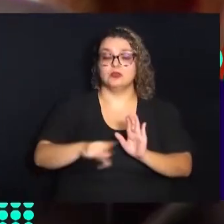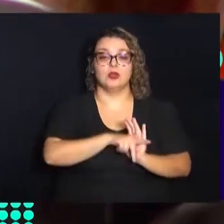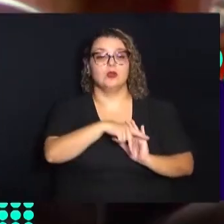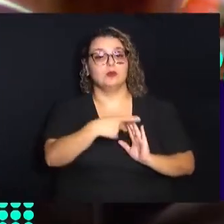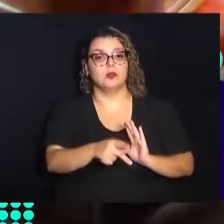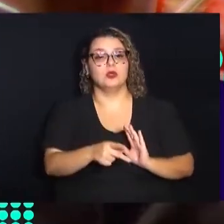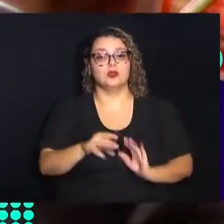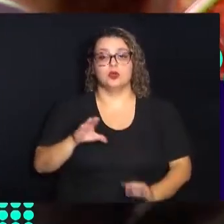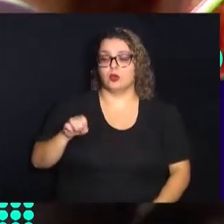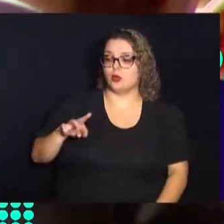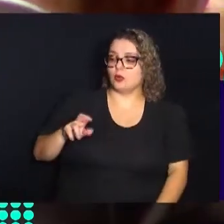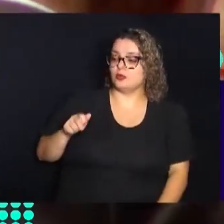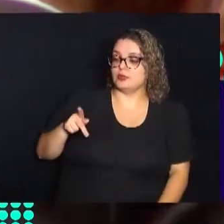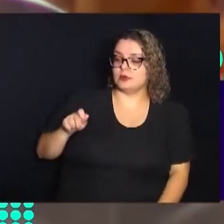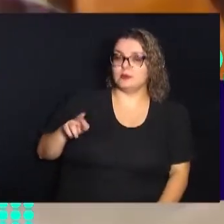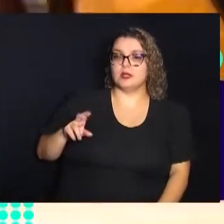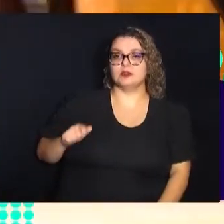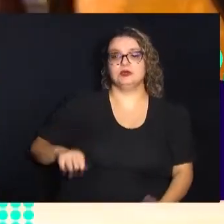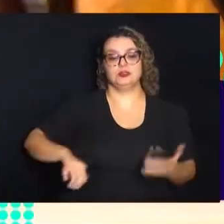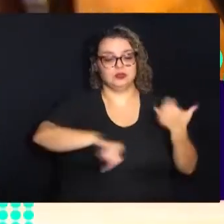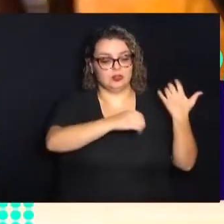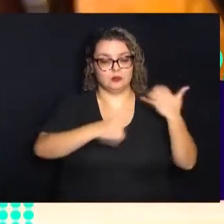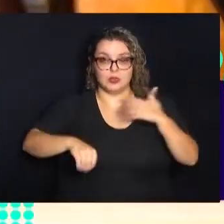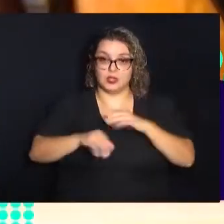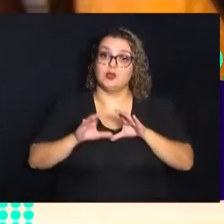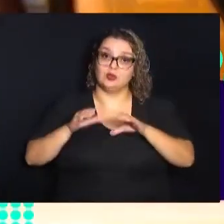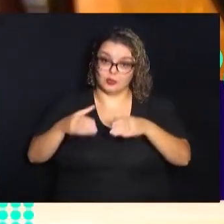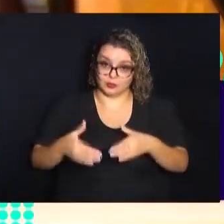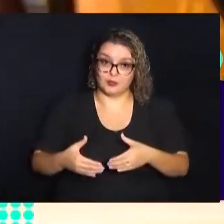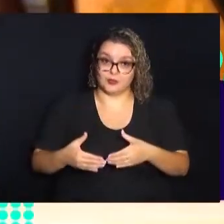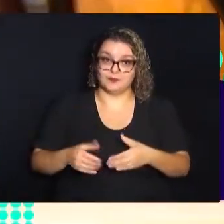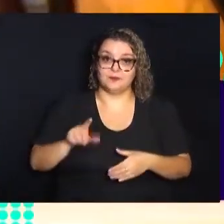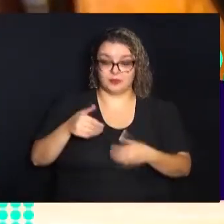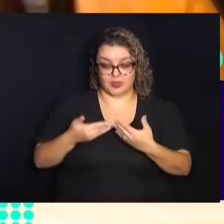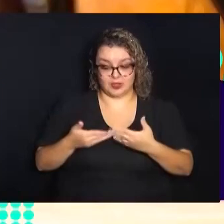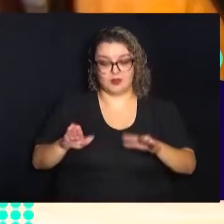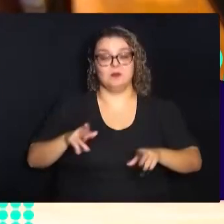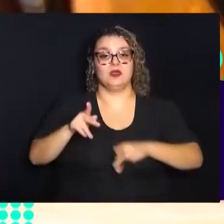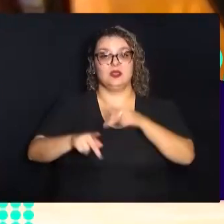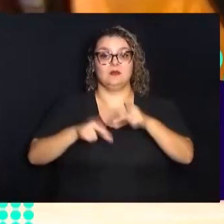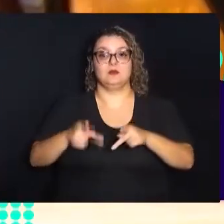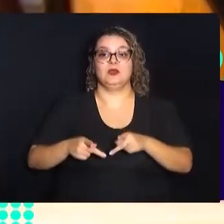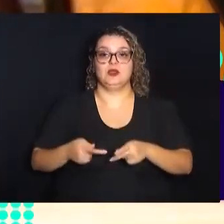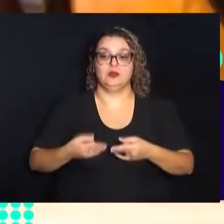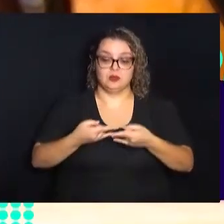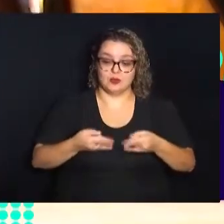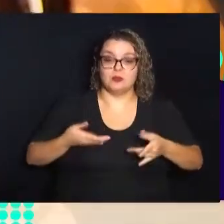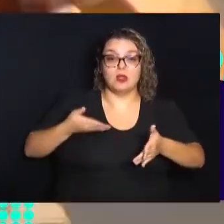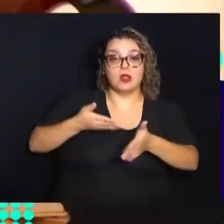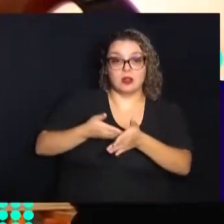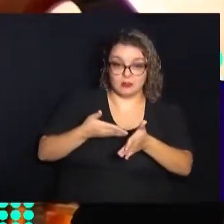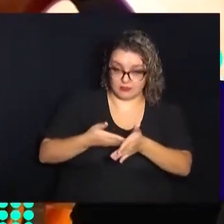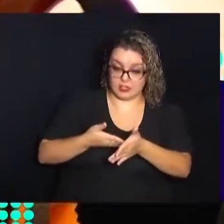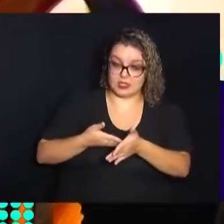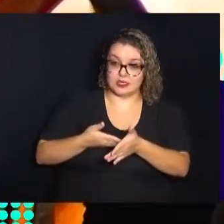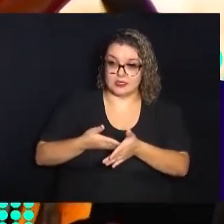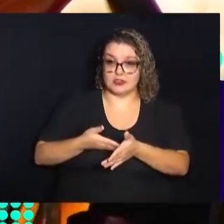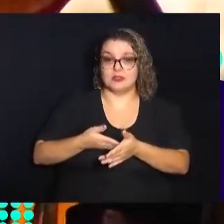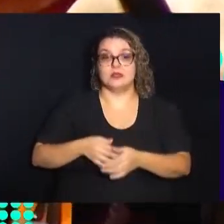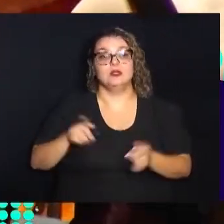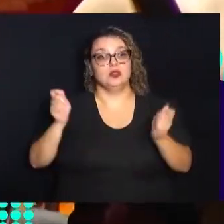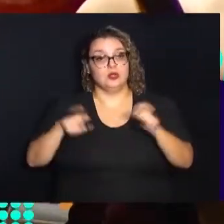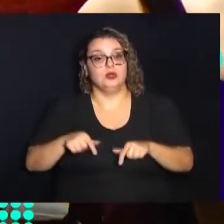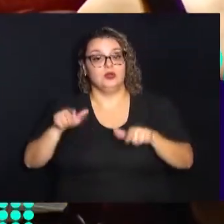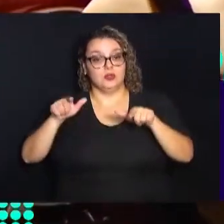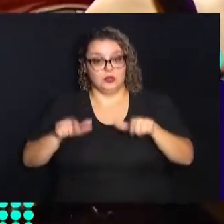apresentação faz parte de uma contrapartida entre a Sinfônica e o clube. É aberto ao público com ingressos limitados